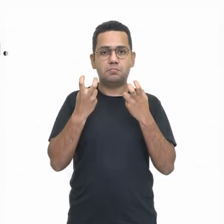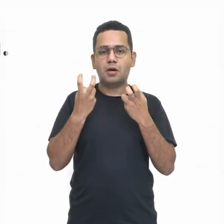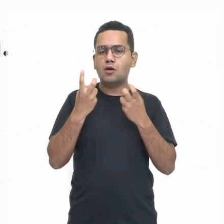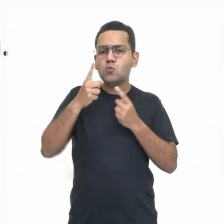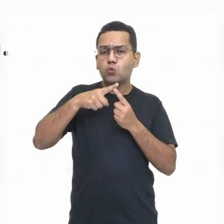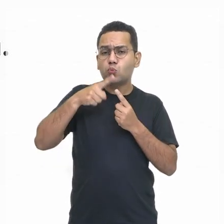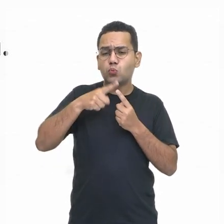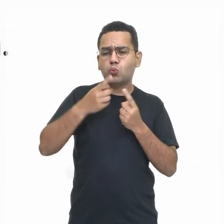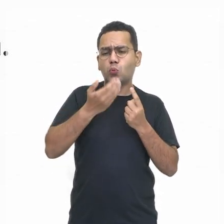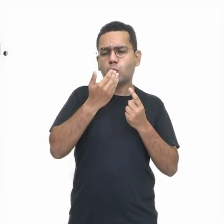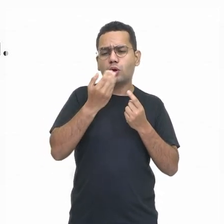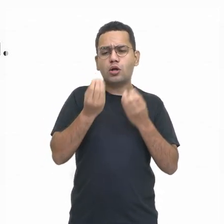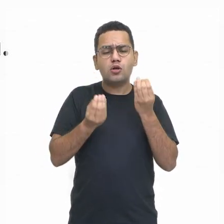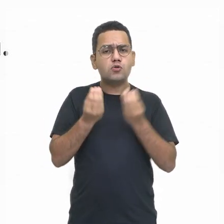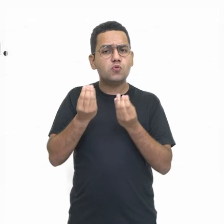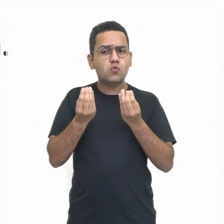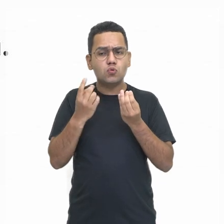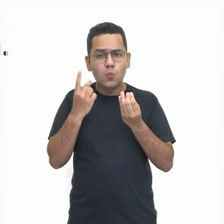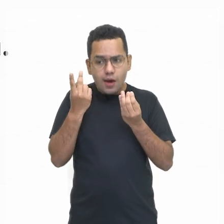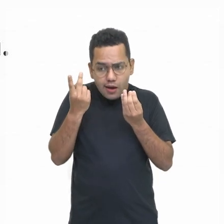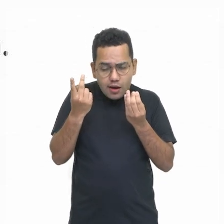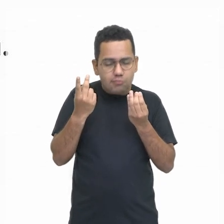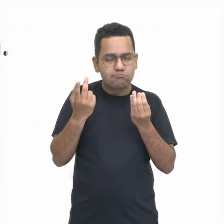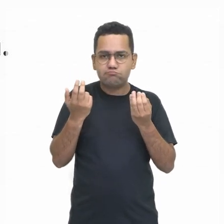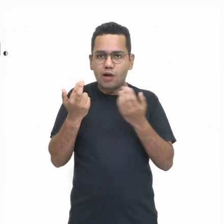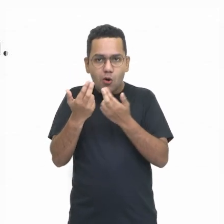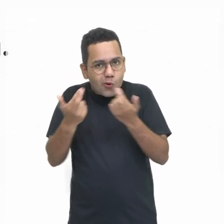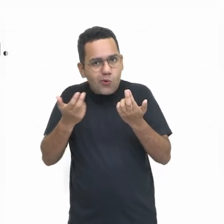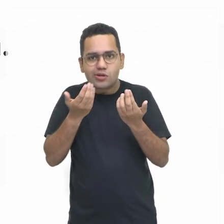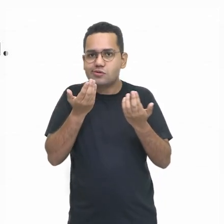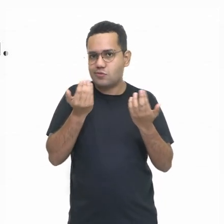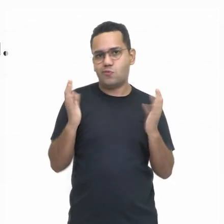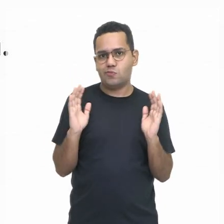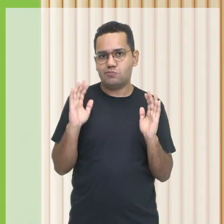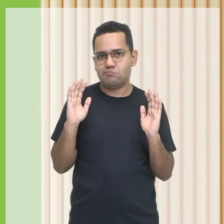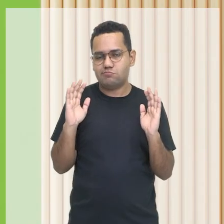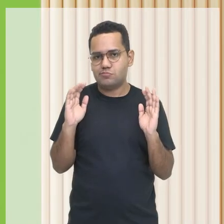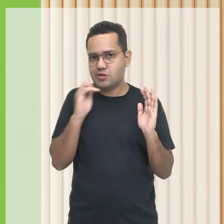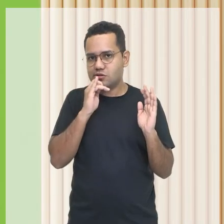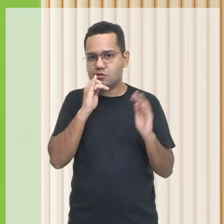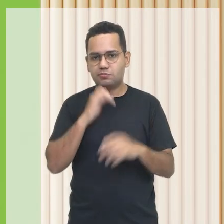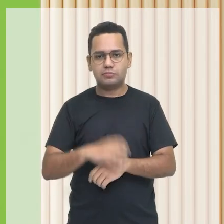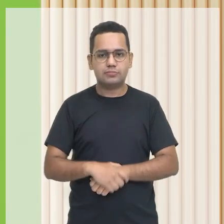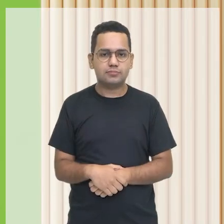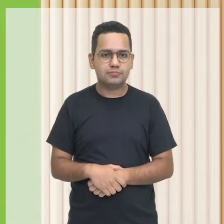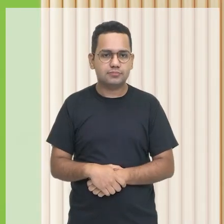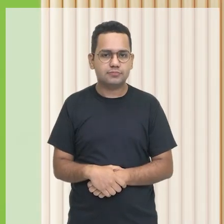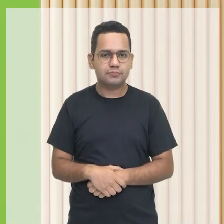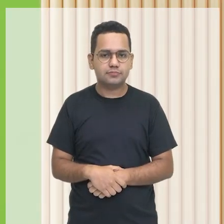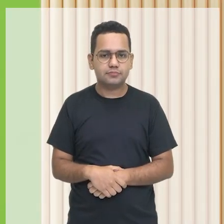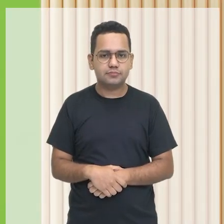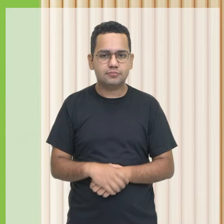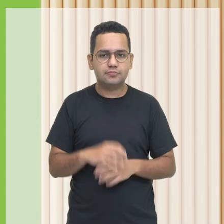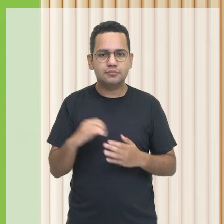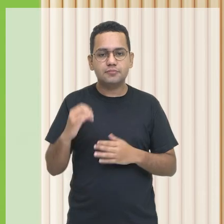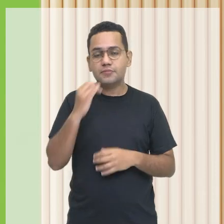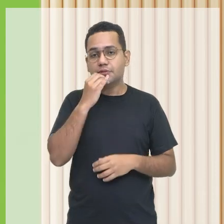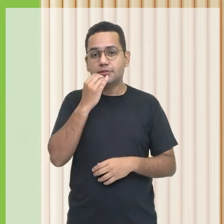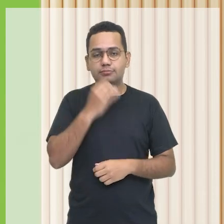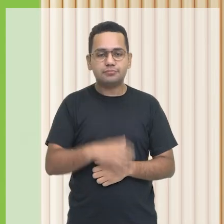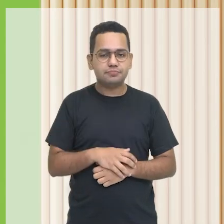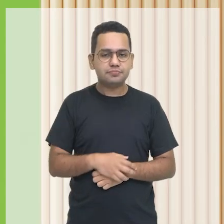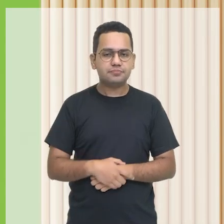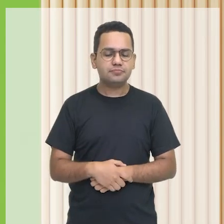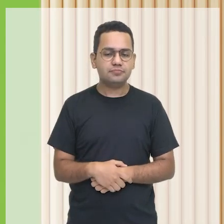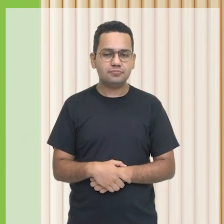pela forma como ele se alimenta. Então, vejam vocês que quando você está lá ao redor da sua